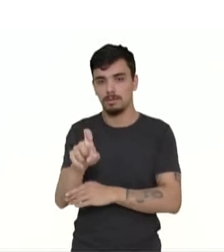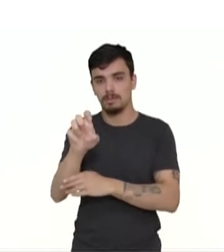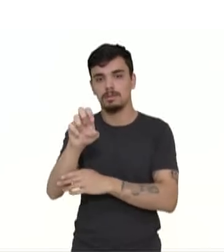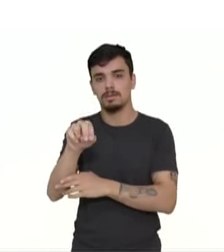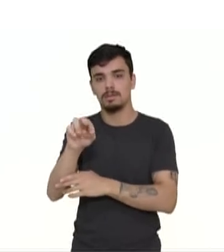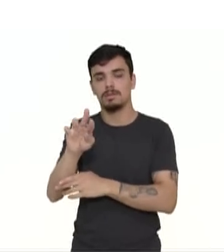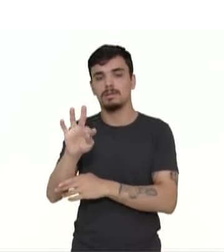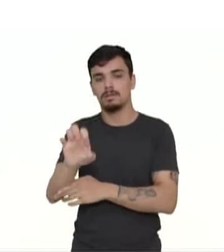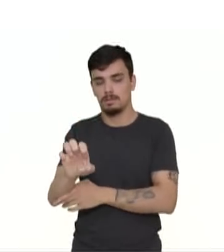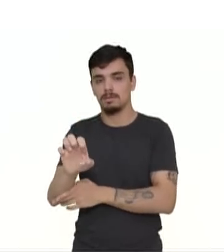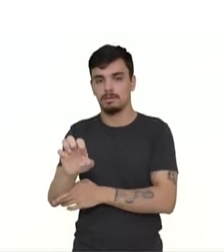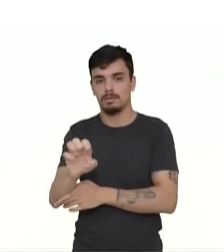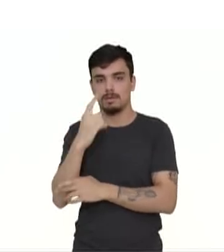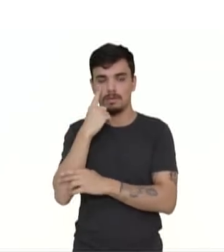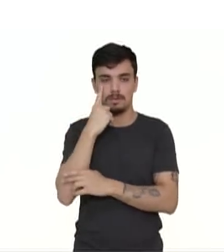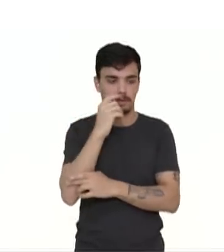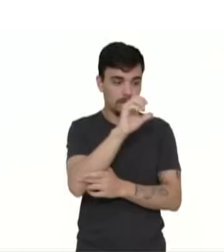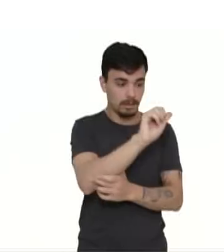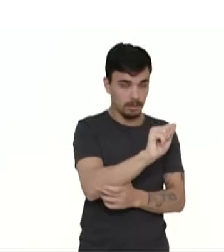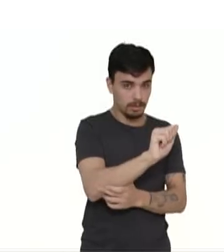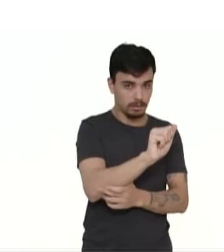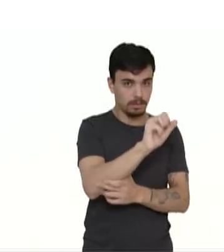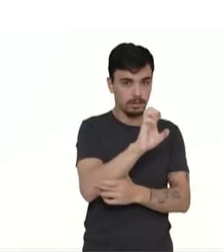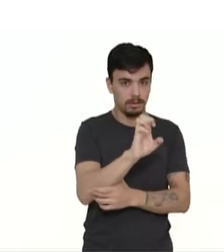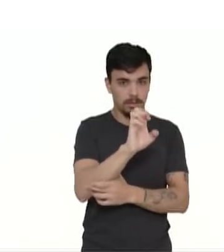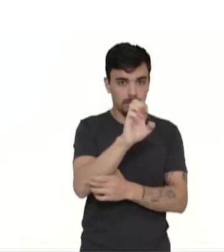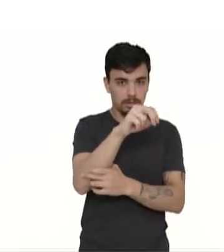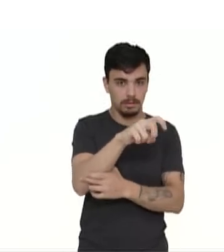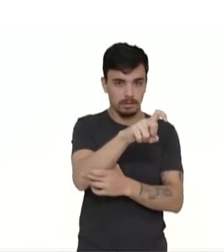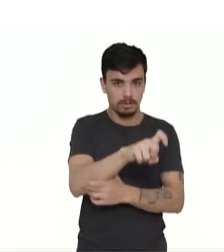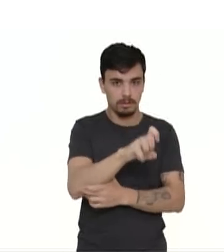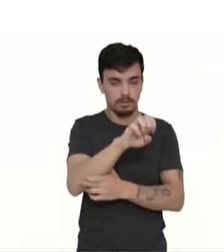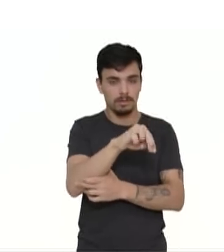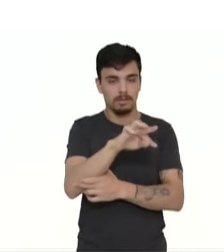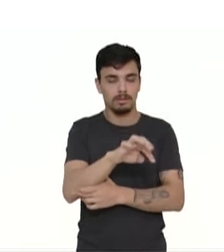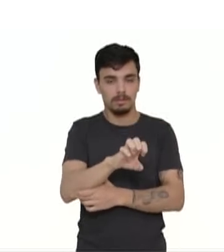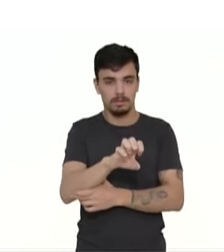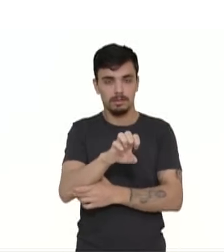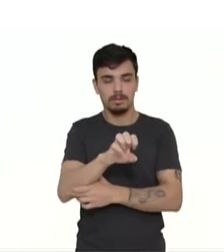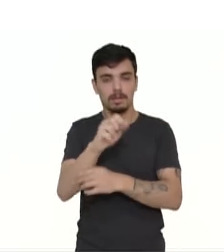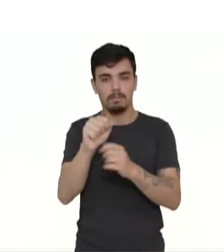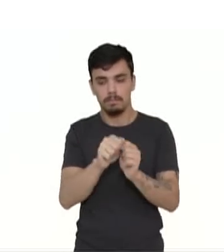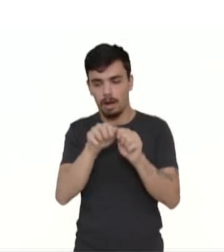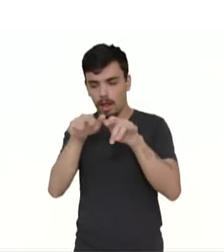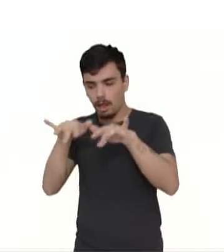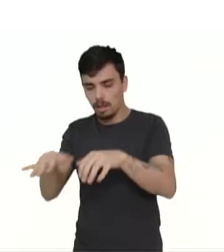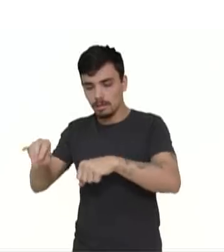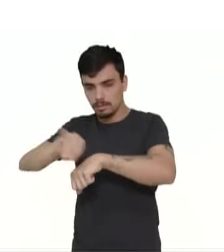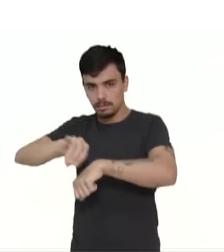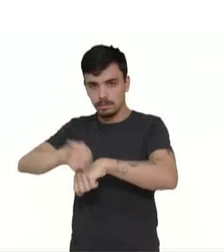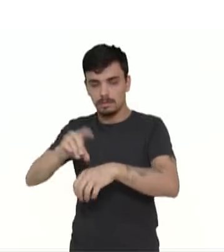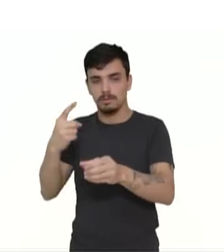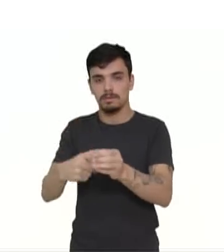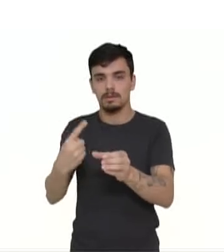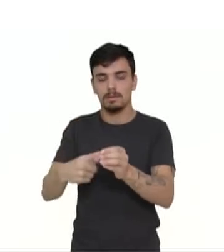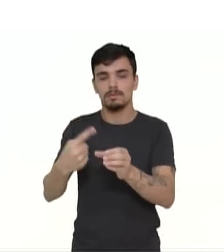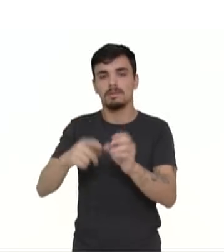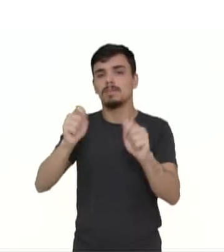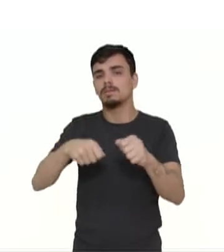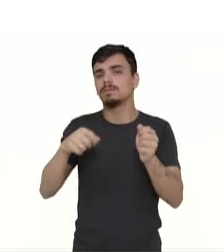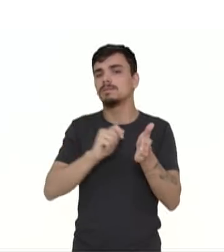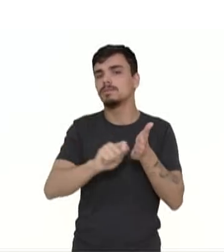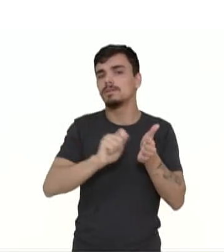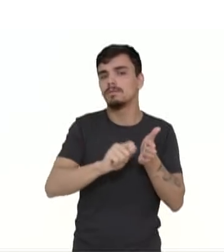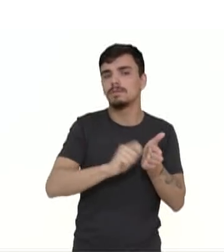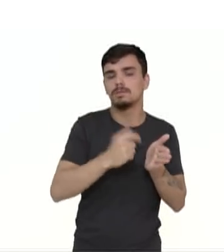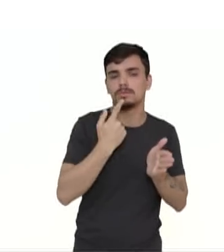A enchente alagou o centro da cidade. A norma ortográfica sugere que na maior parte das palavras iniciadas